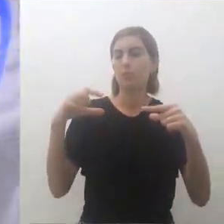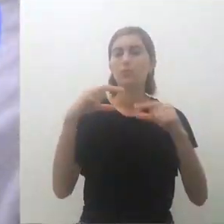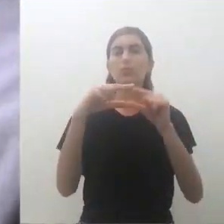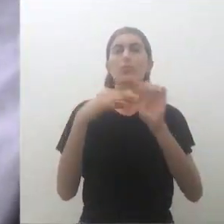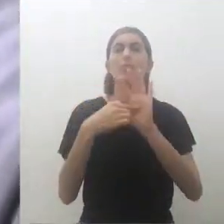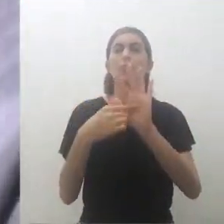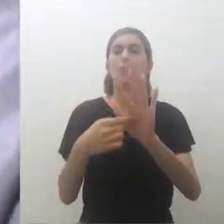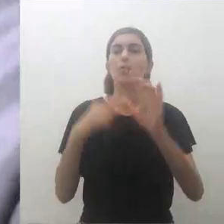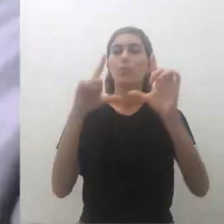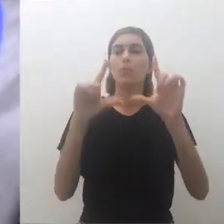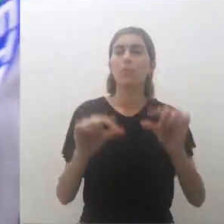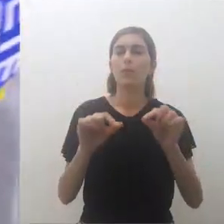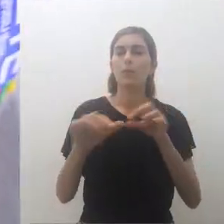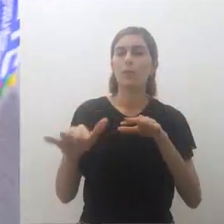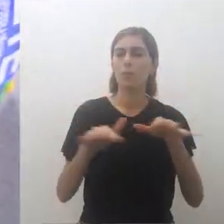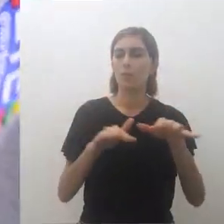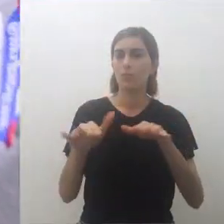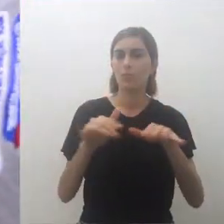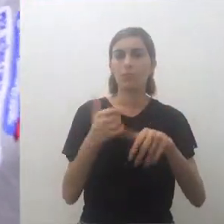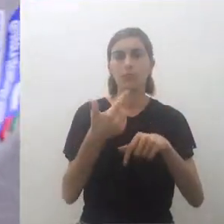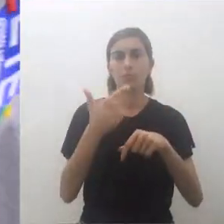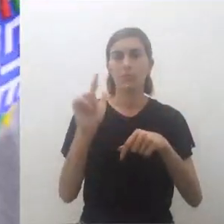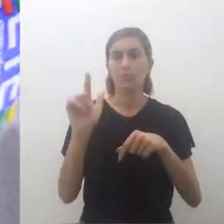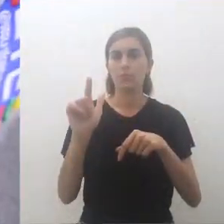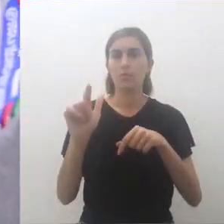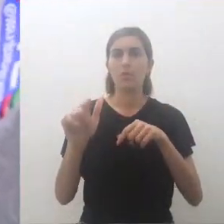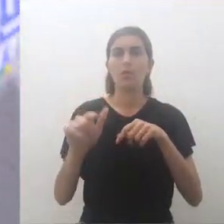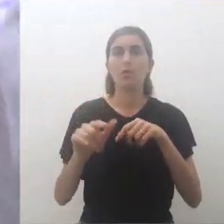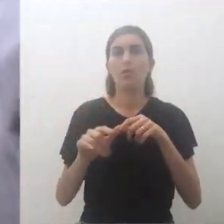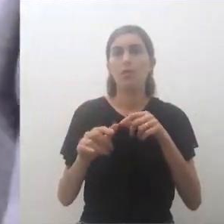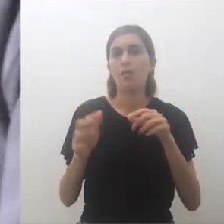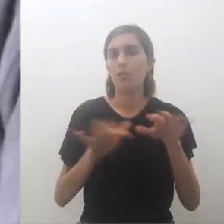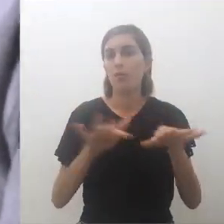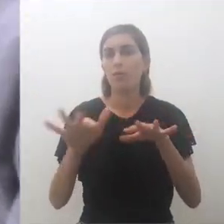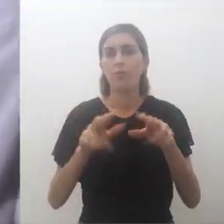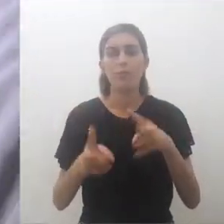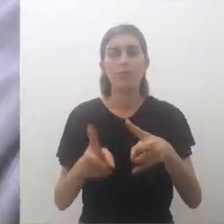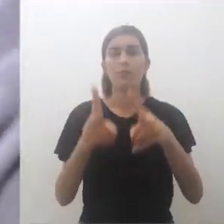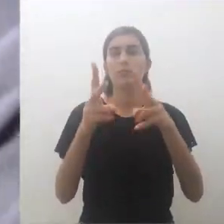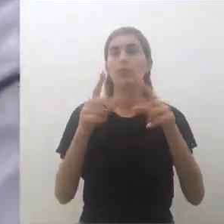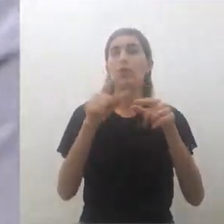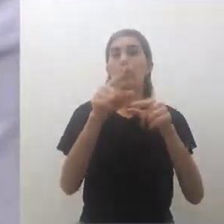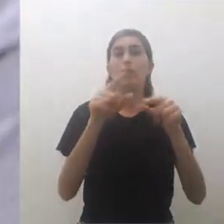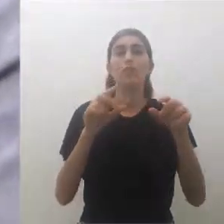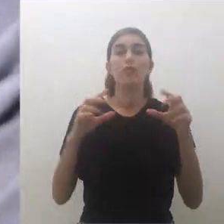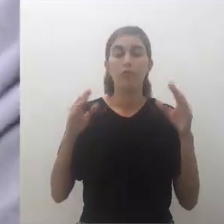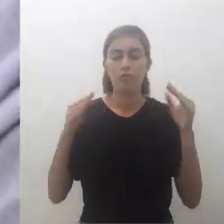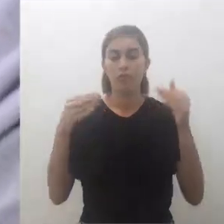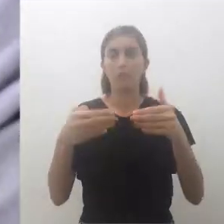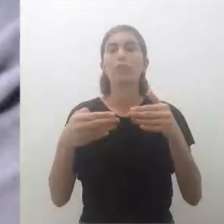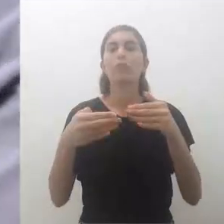demonstram menos movimento do que os outros, dinamismo, continuidade.